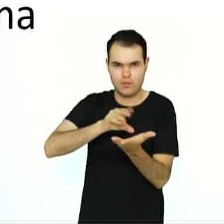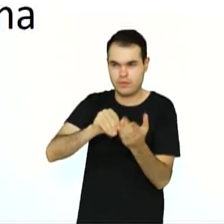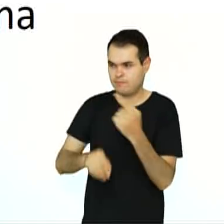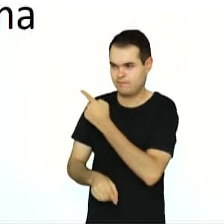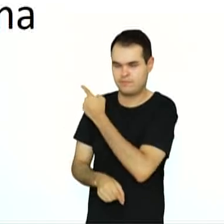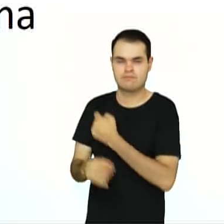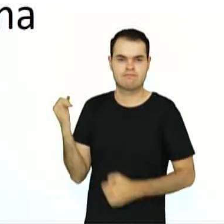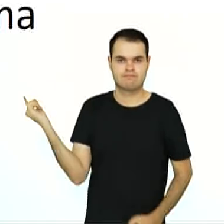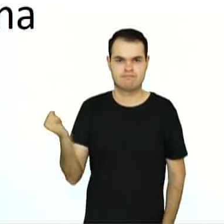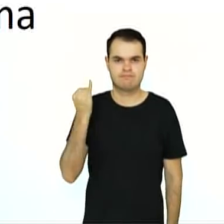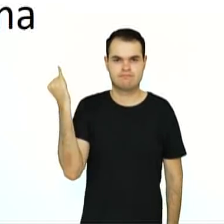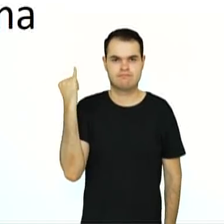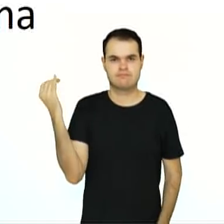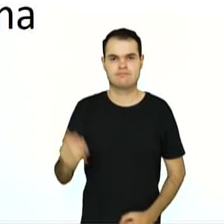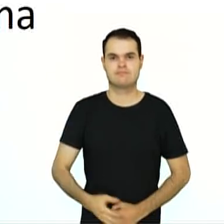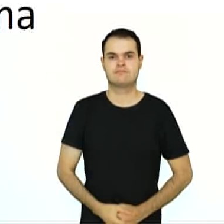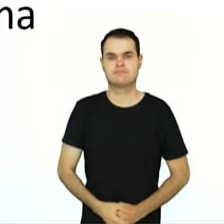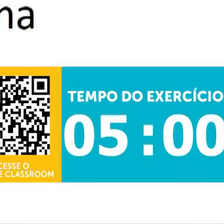importante.